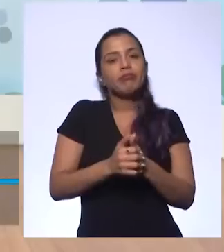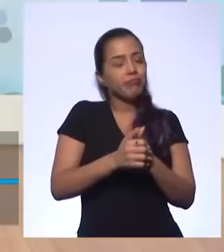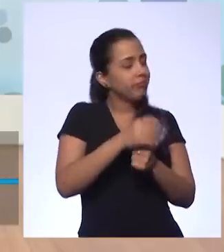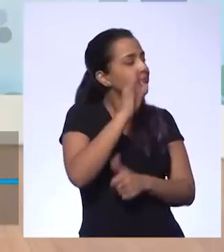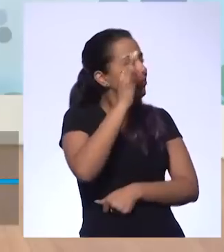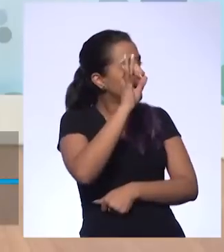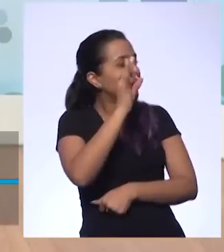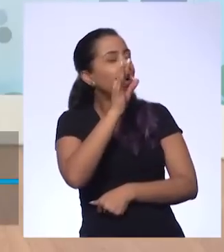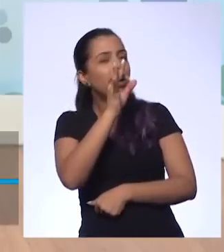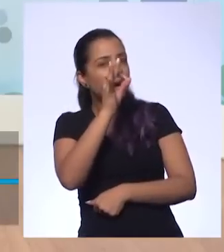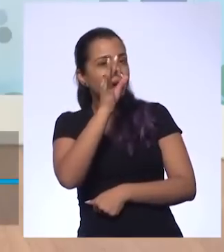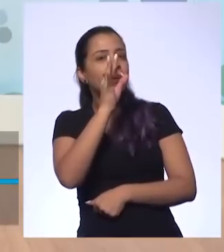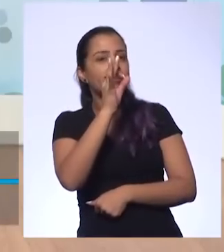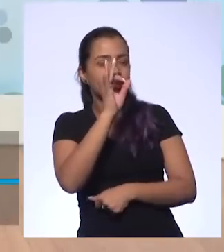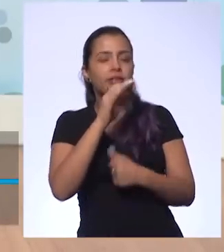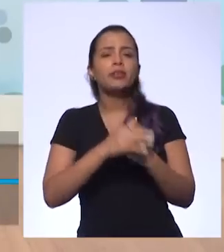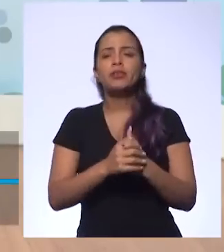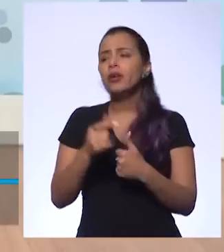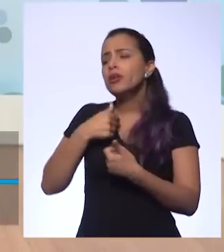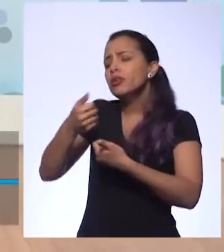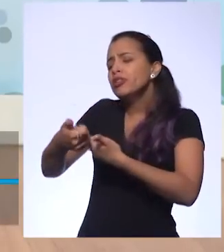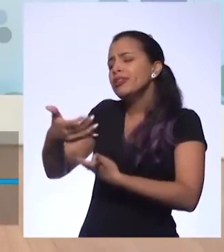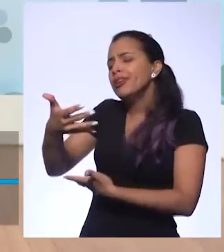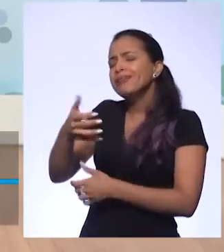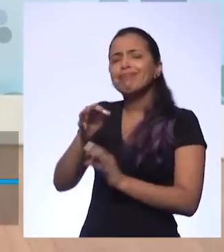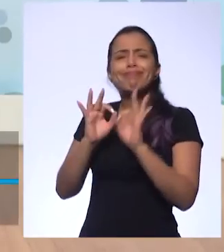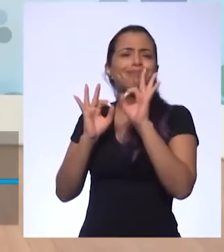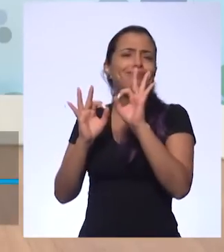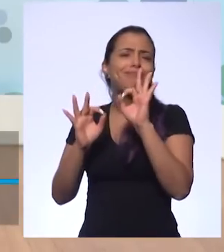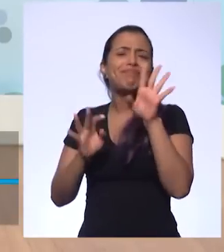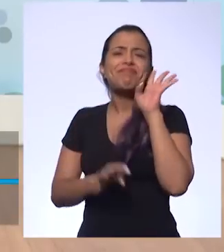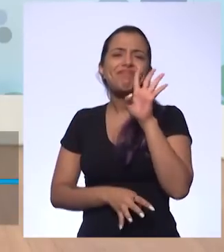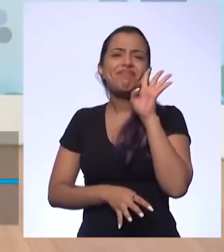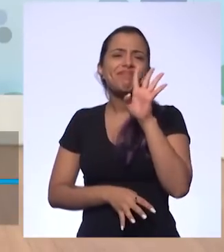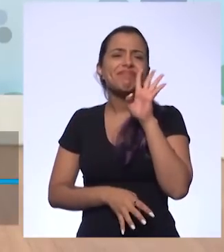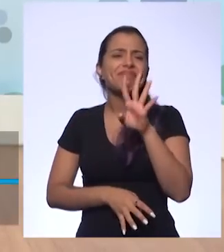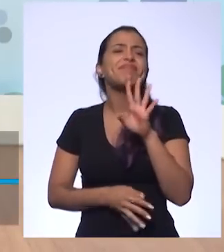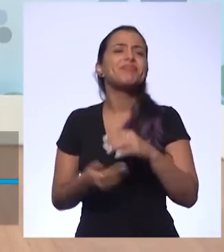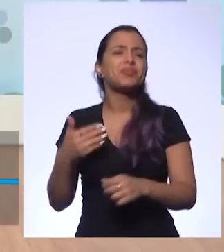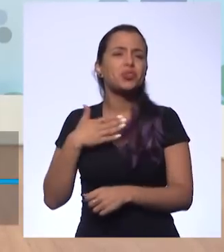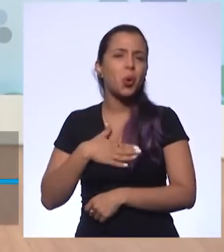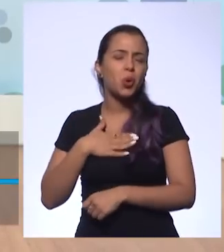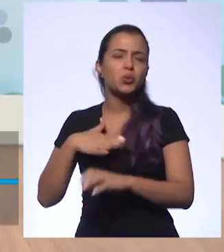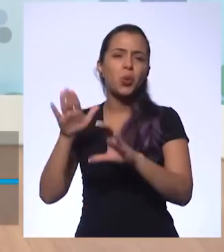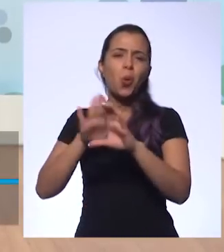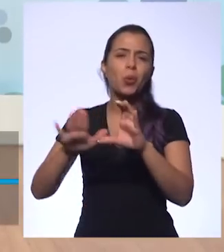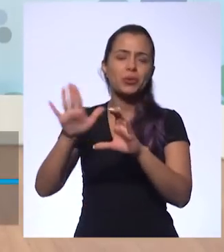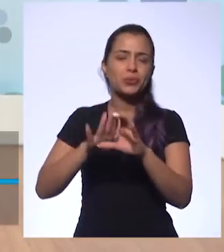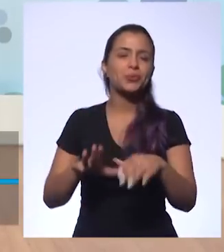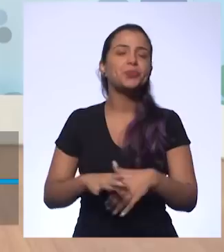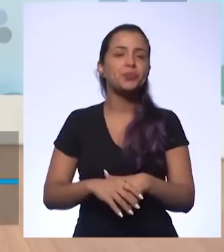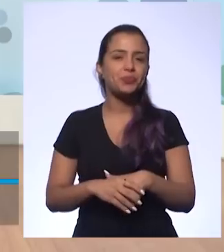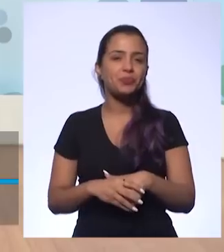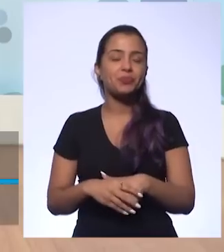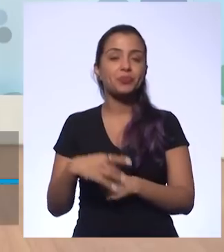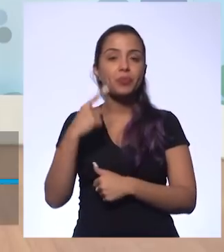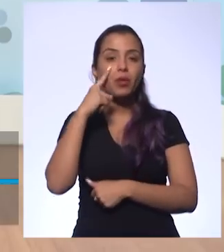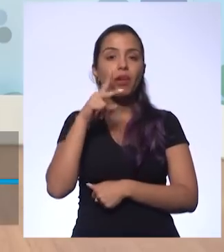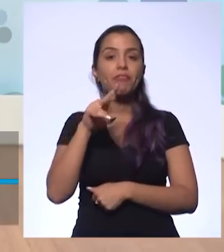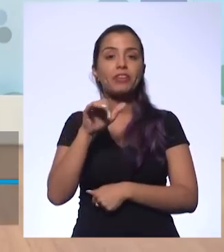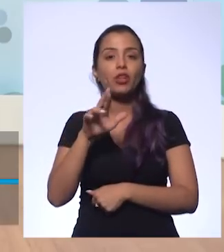né? A calma gente aí, tá é numa. que o chat tá tão Nossa, legal cara. também, Deixa eu ver aqui, Bagline, meu mal Deus do céu, eles educado, velho. amaram esse cartoon. Olha Deixa só, eu ver aqui. olha a